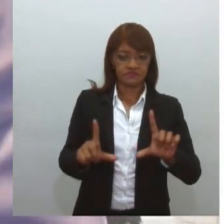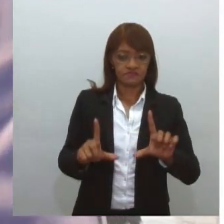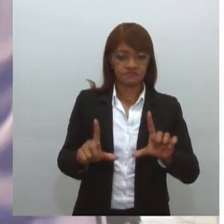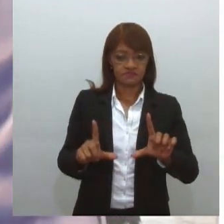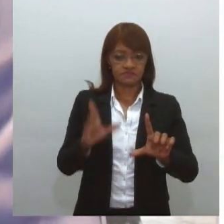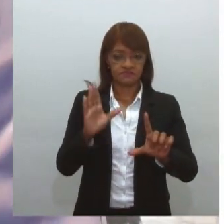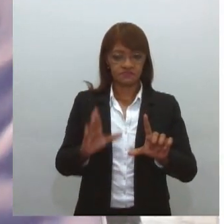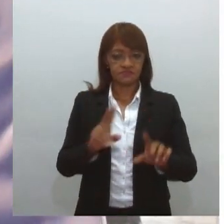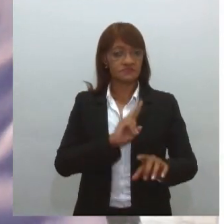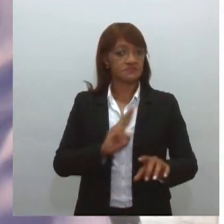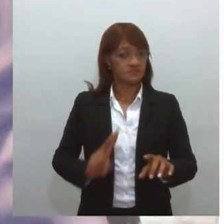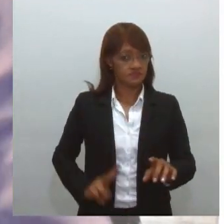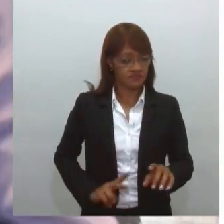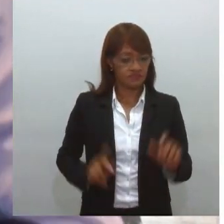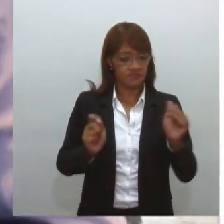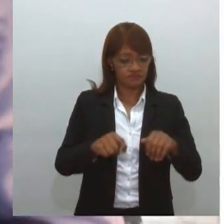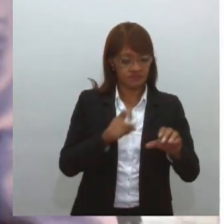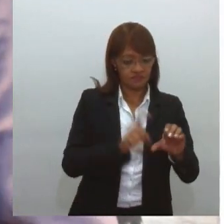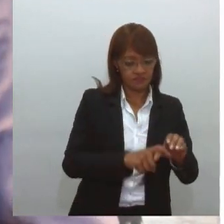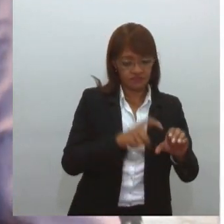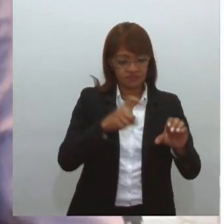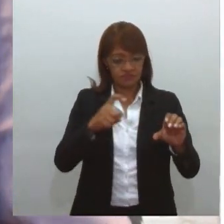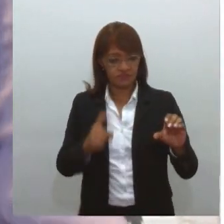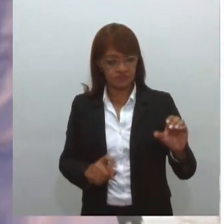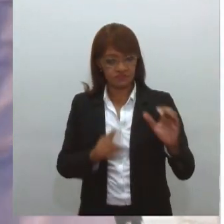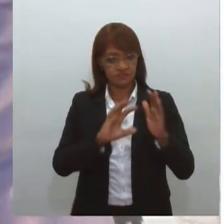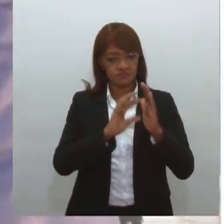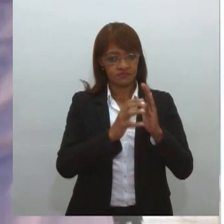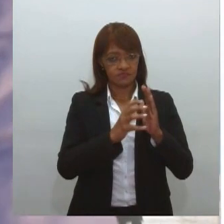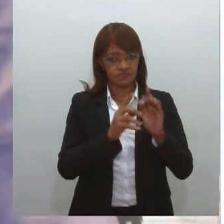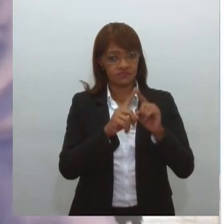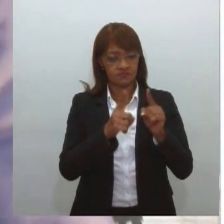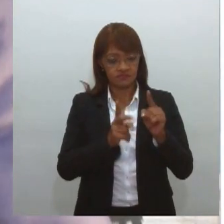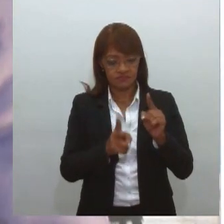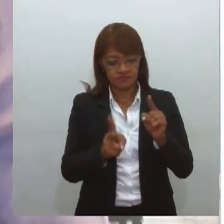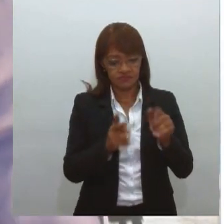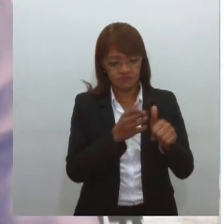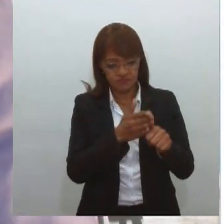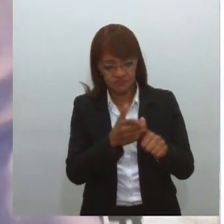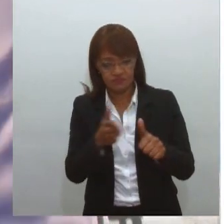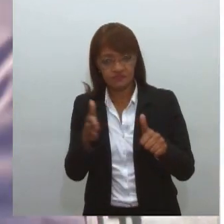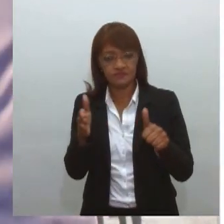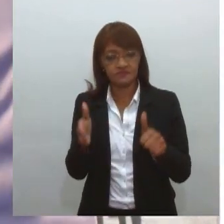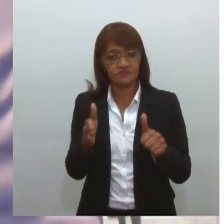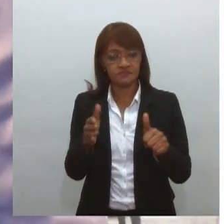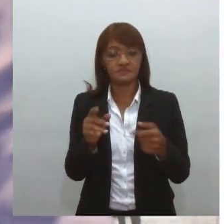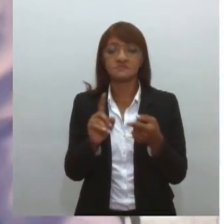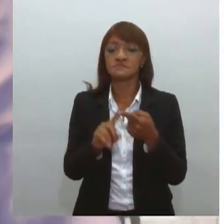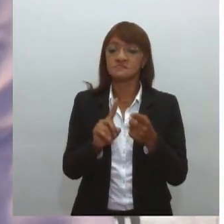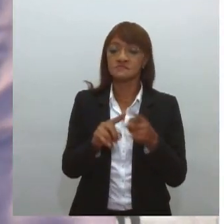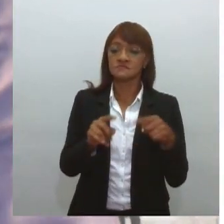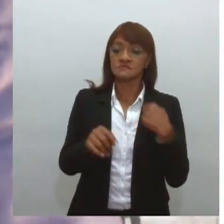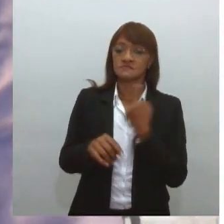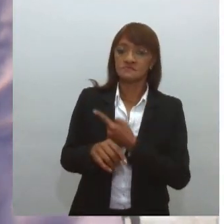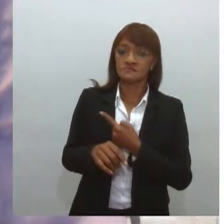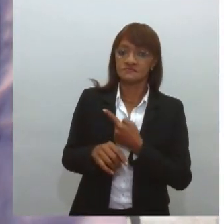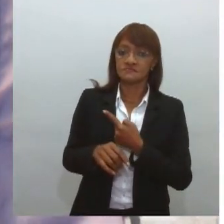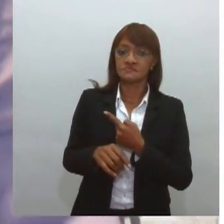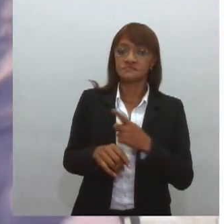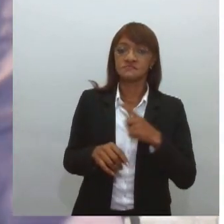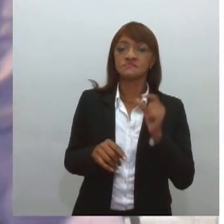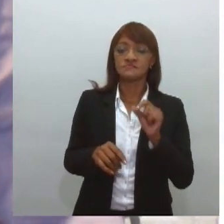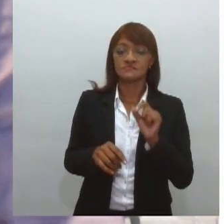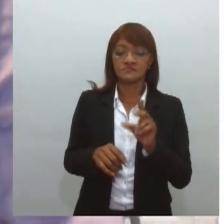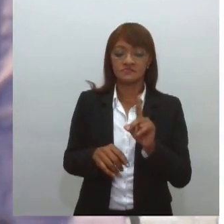pode se desfiliar do seu partido sem perder o seu mandato. Entretanto, nós temos também o prazo do dia 6, que é exatamente o prazo